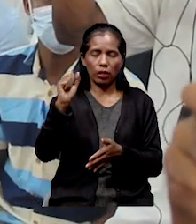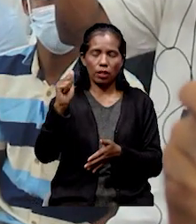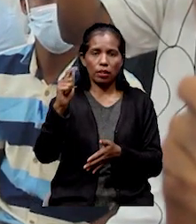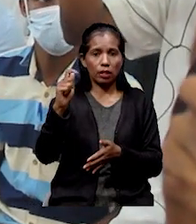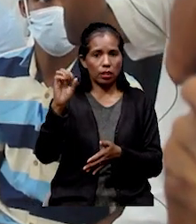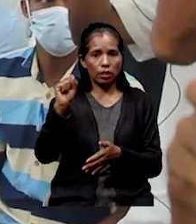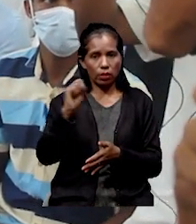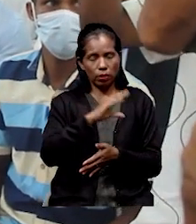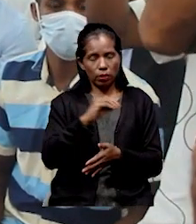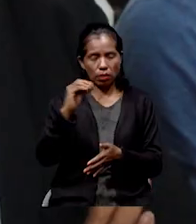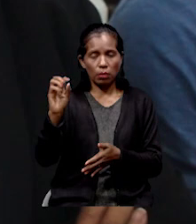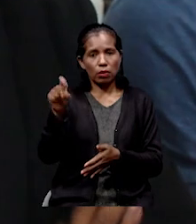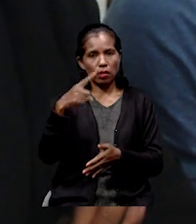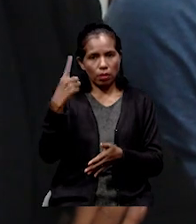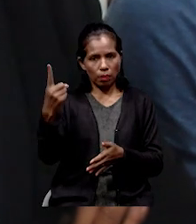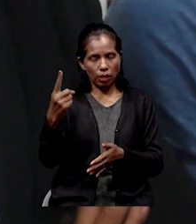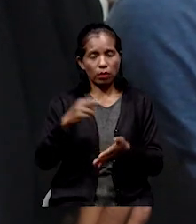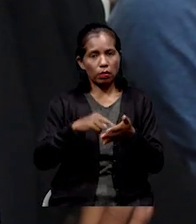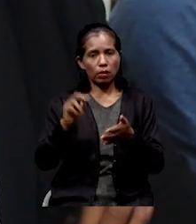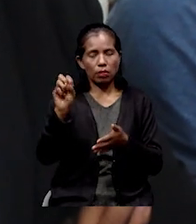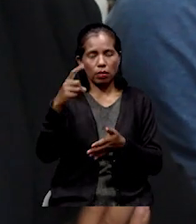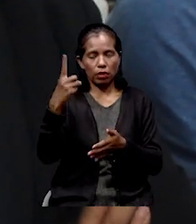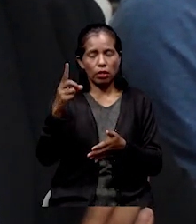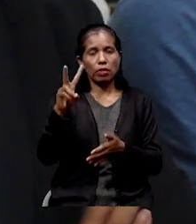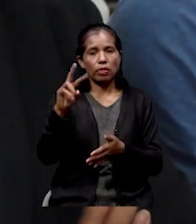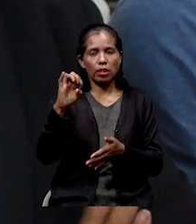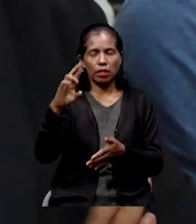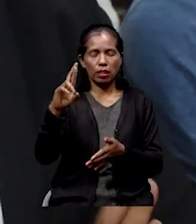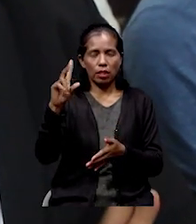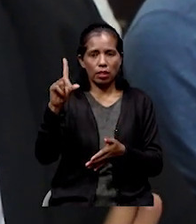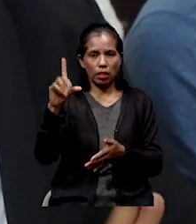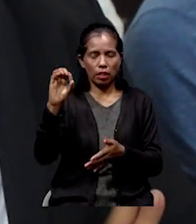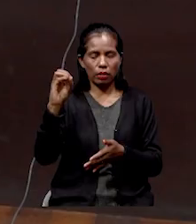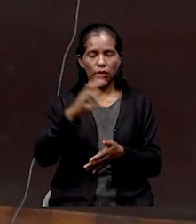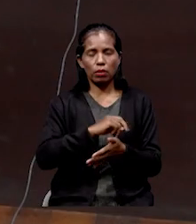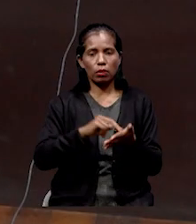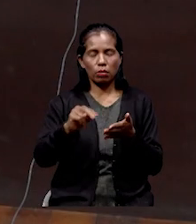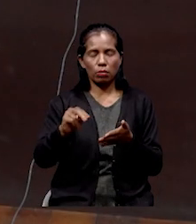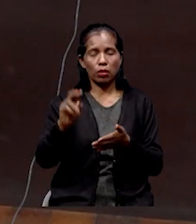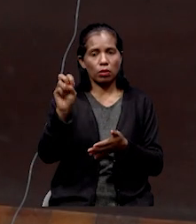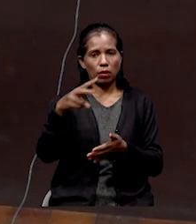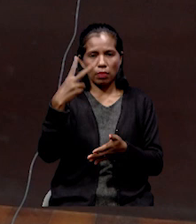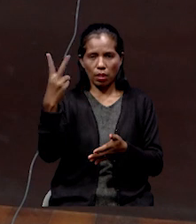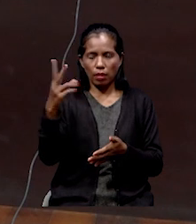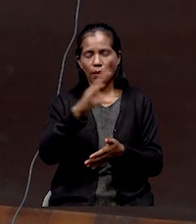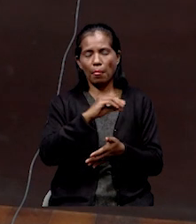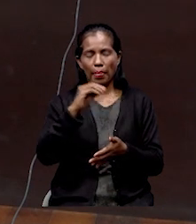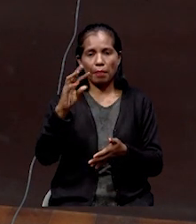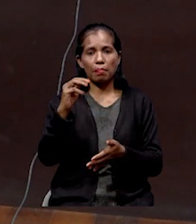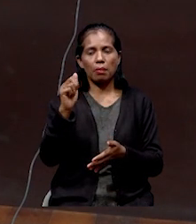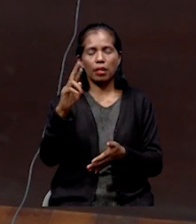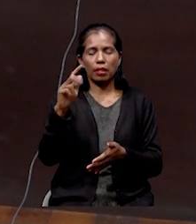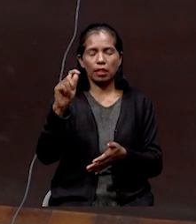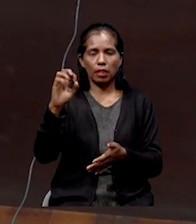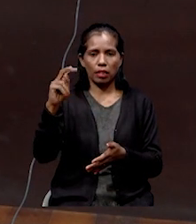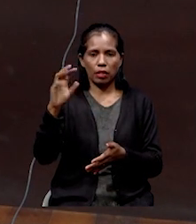sorteio Sanulu Sing Ida, Virgílio da Silva Guterres Lamucan, o número sorteio Sanulu Sing Rua, Martinho Guzmão, o